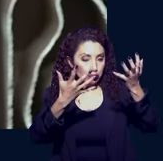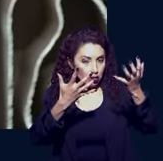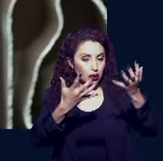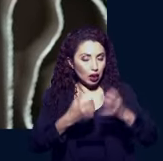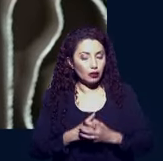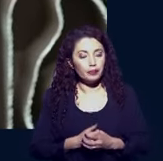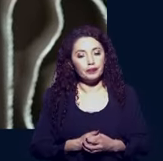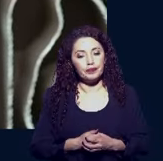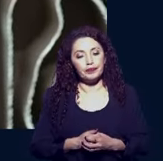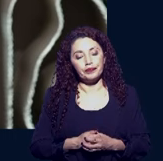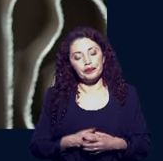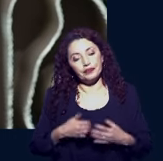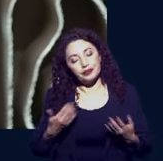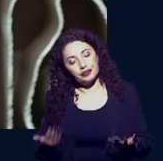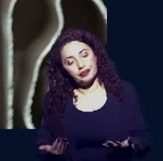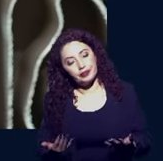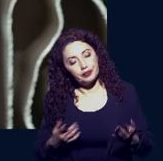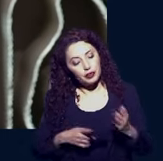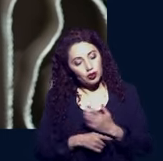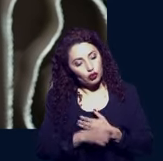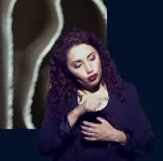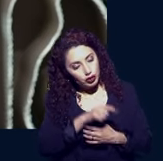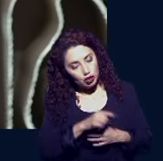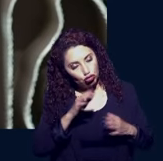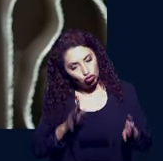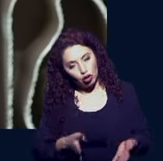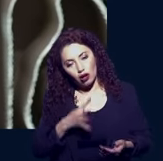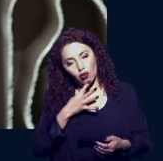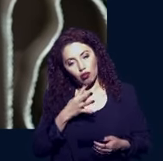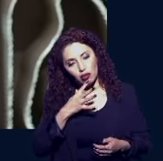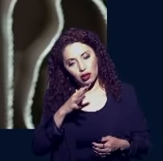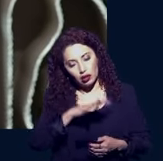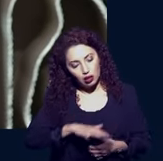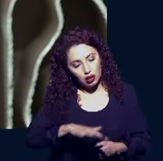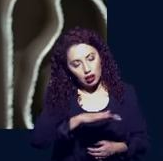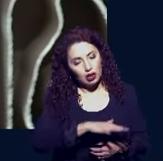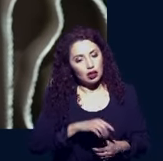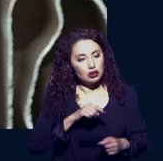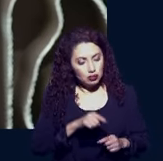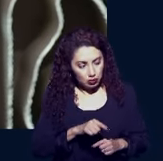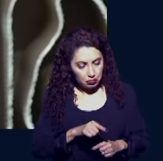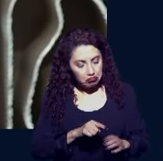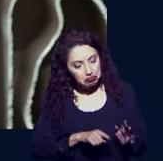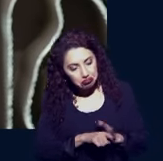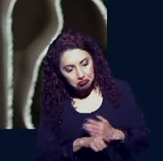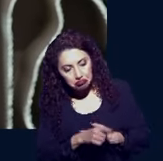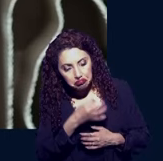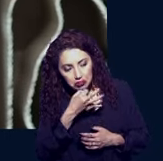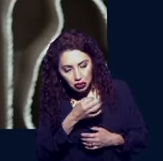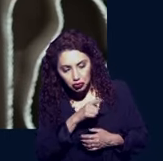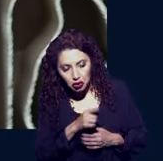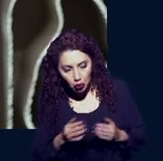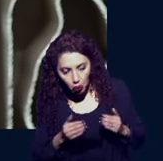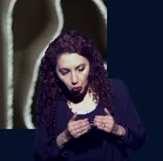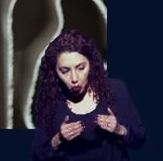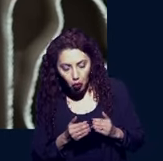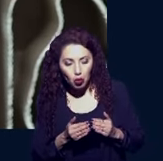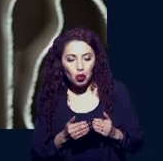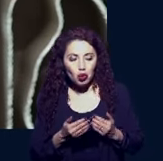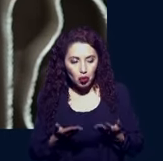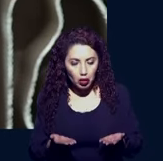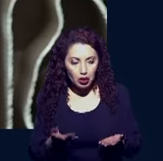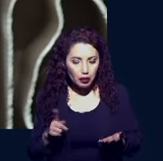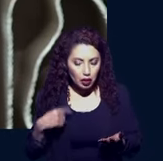eh do setor queria queria que você trouxesse se entende que esse é o caminho né pra gente continuar